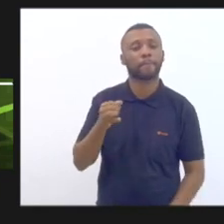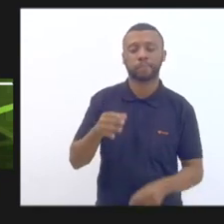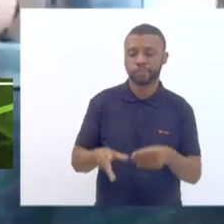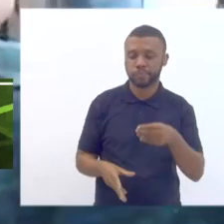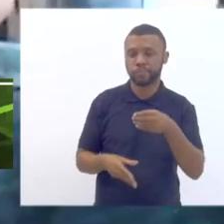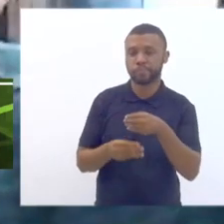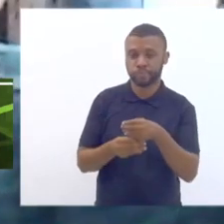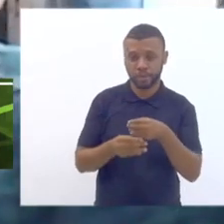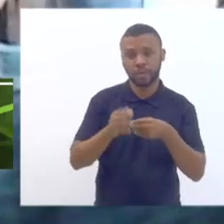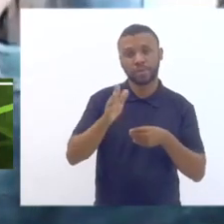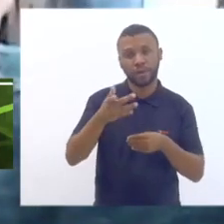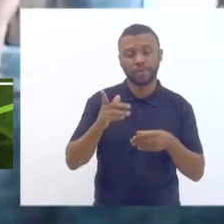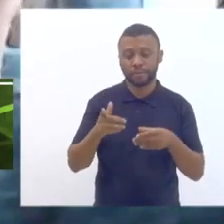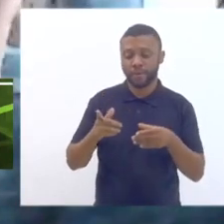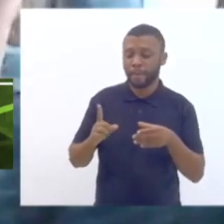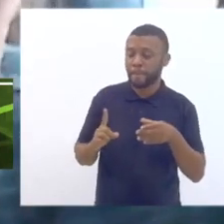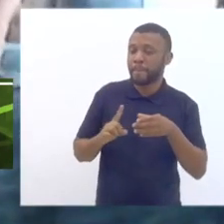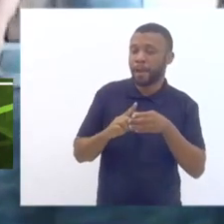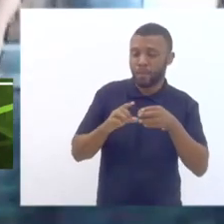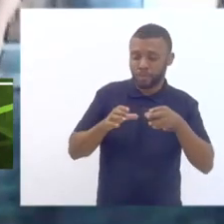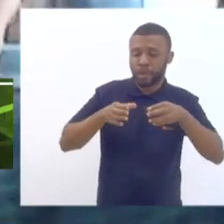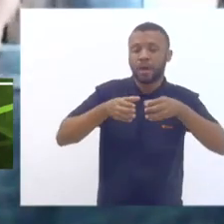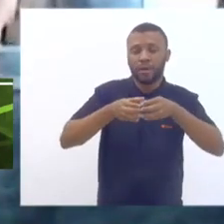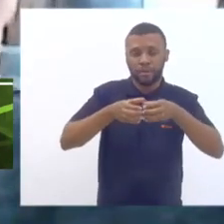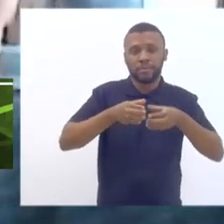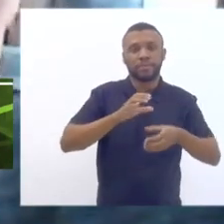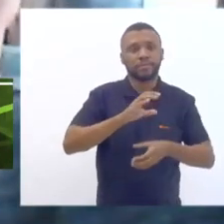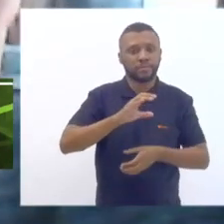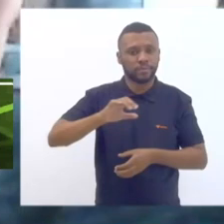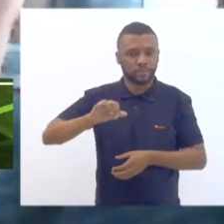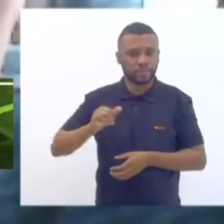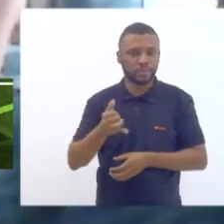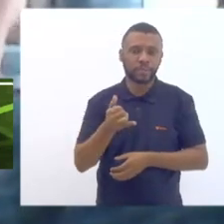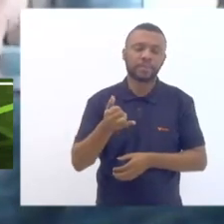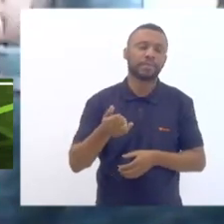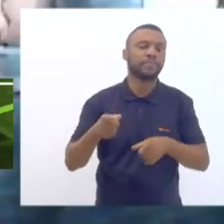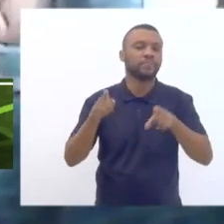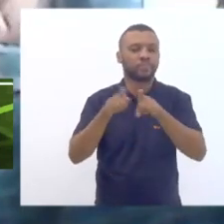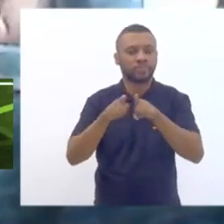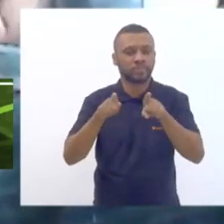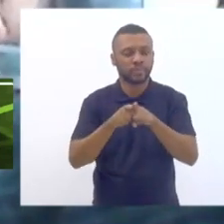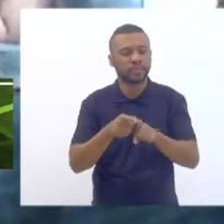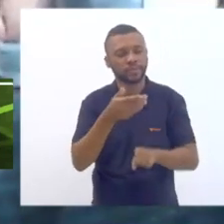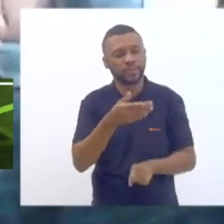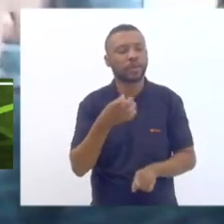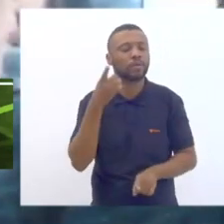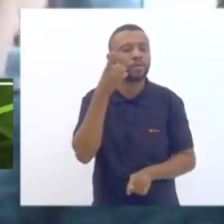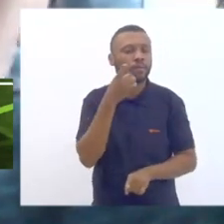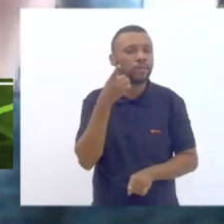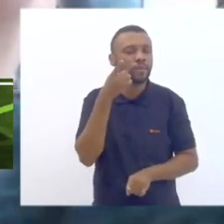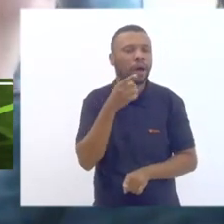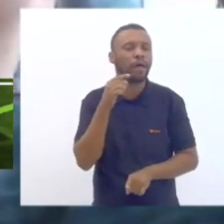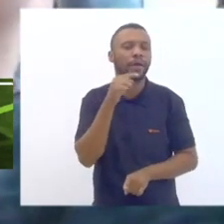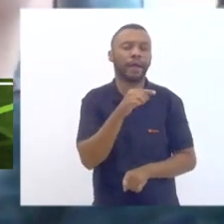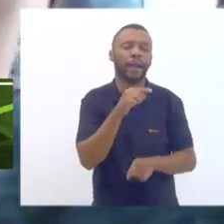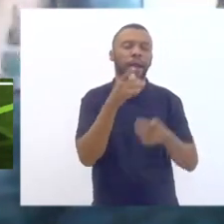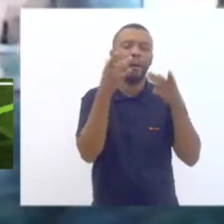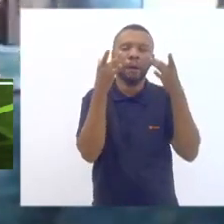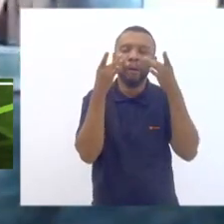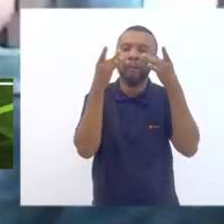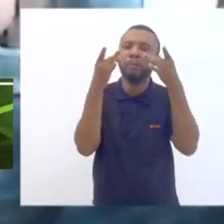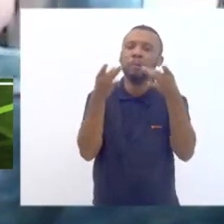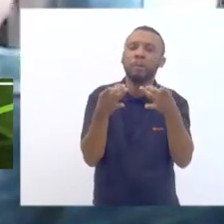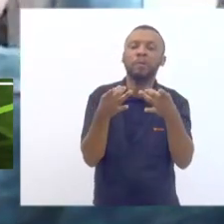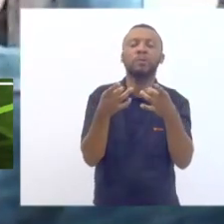já foi membro da CCJ e, além disso, é um deputado que preza